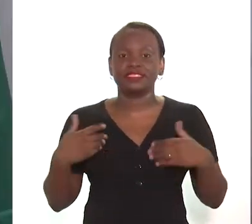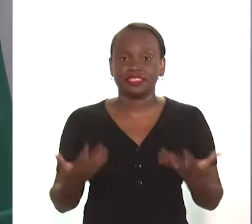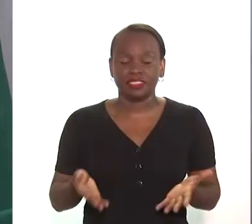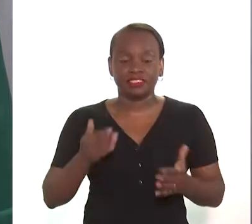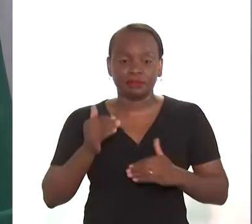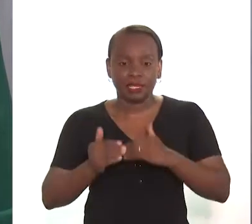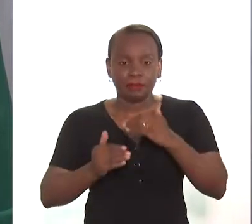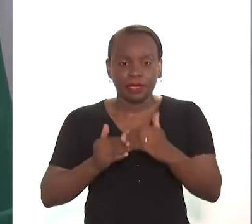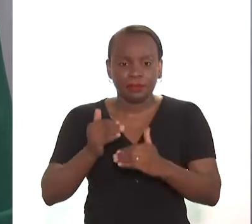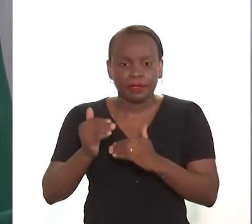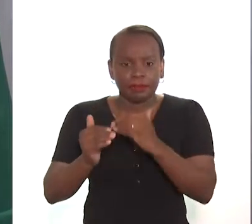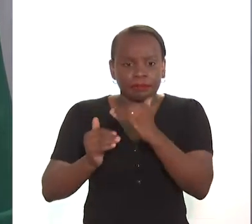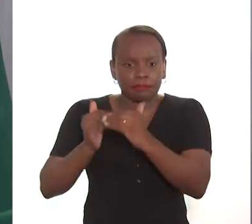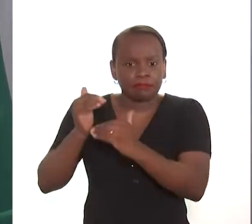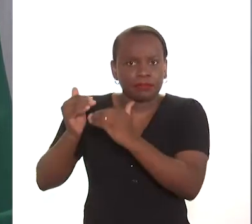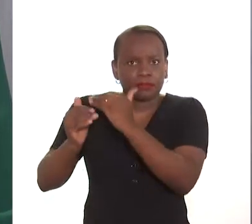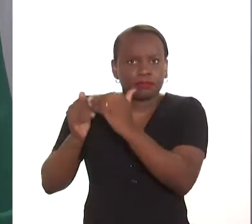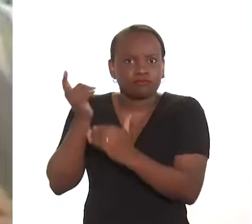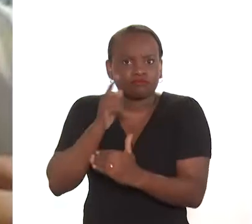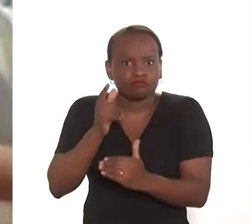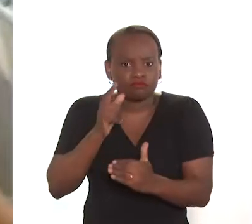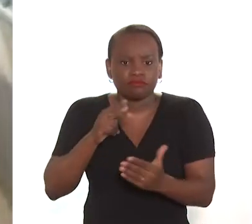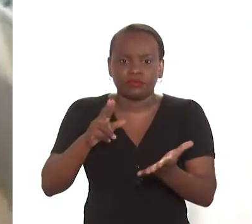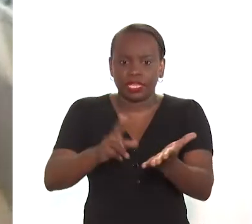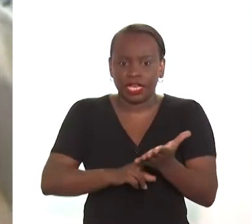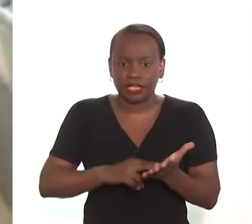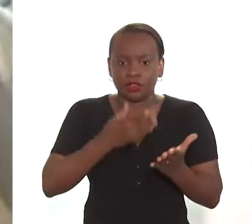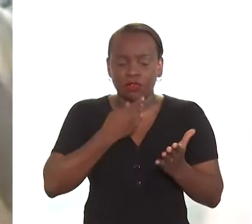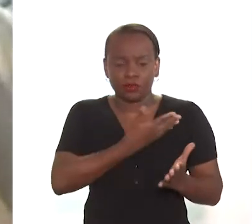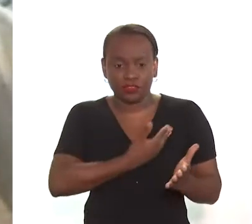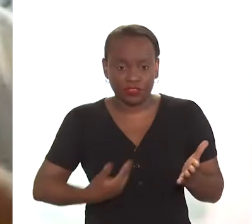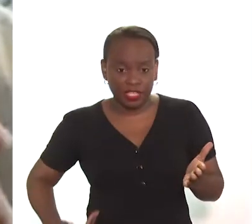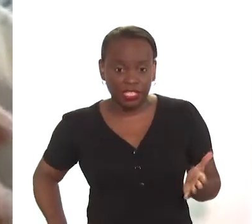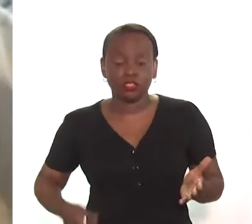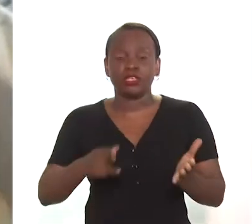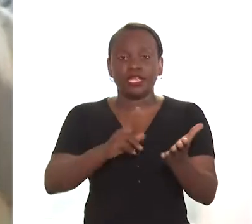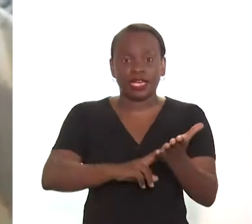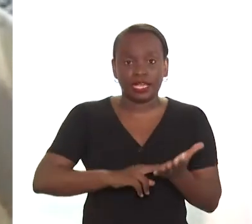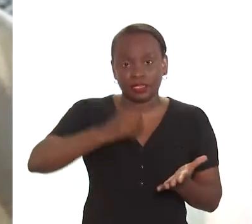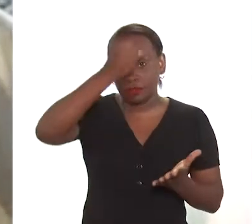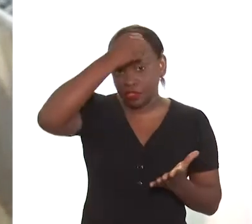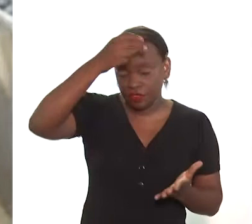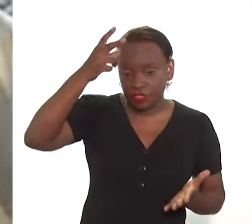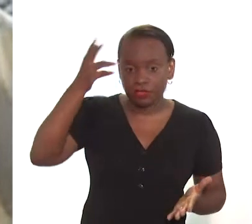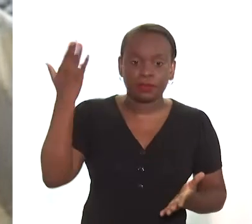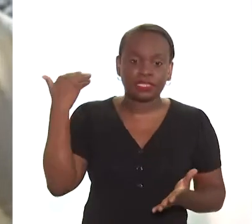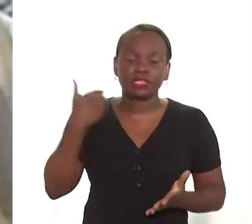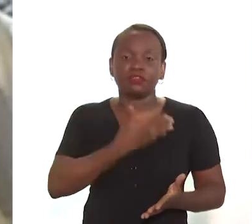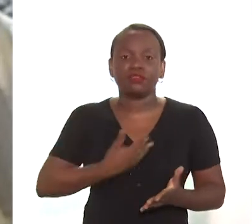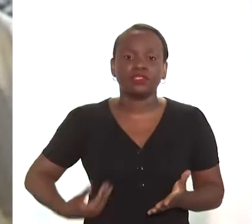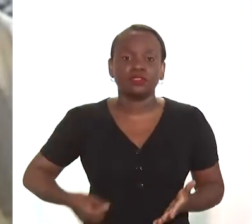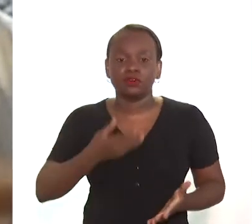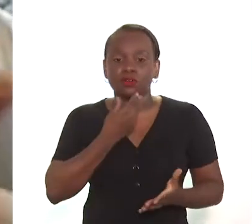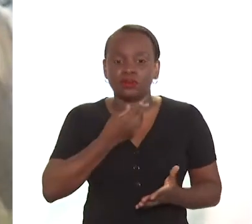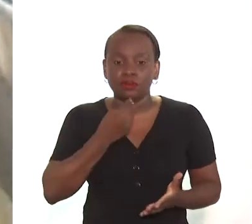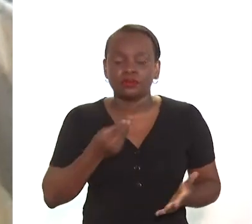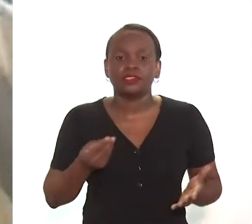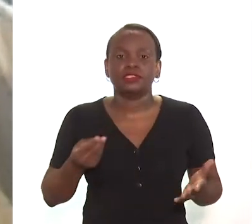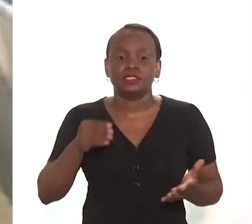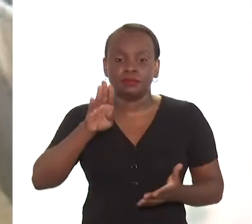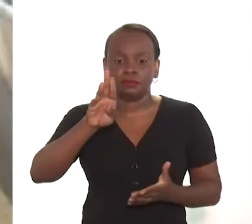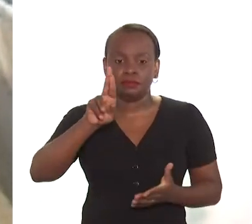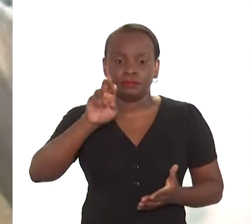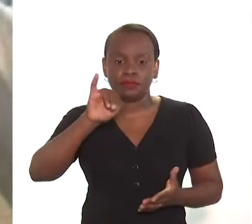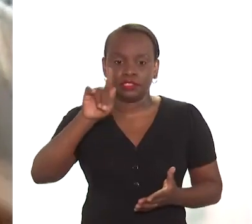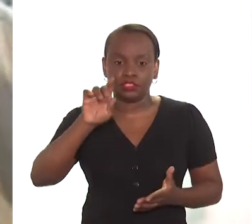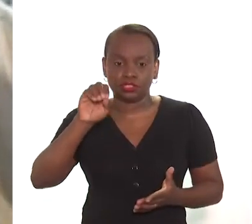Nesse processo, a gente foi crescendo, seja com a carta do governador, com a carta do prefeito, o governador naquela época, na